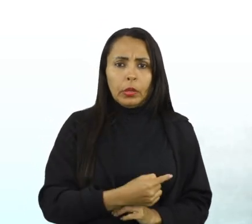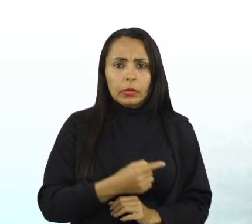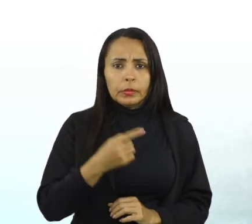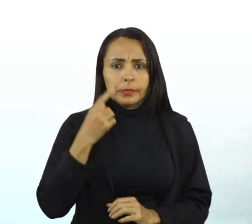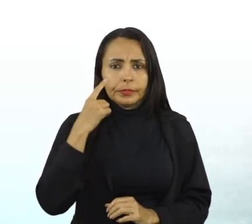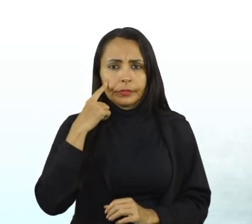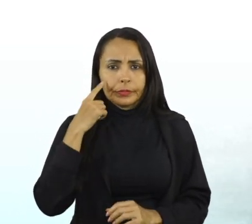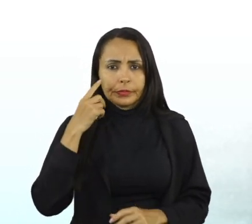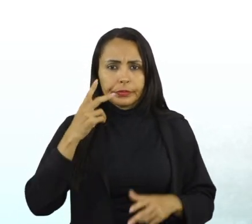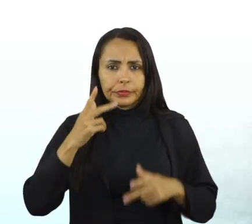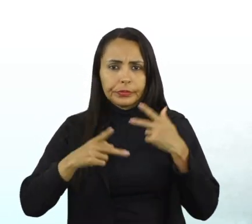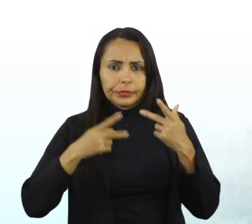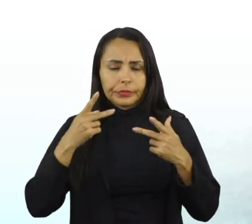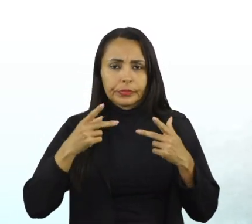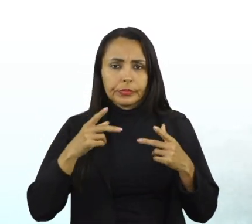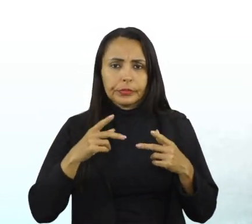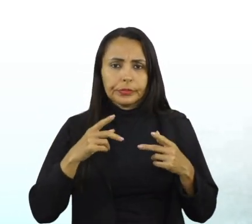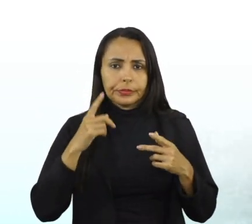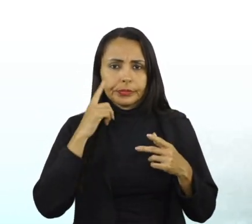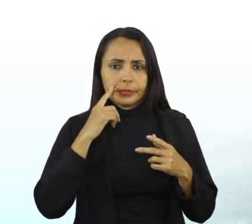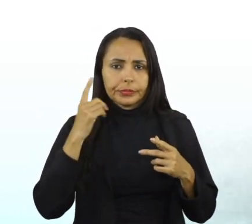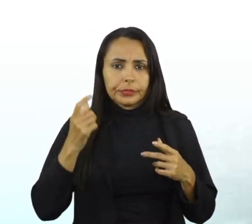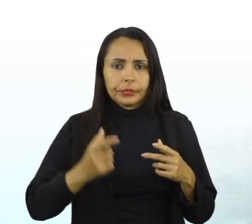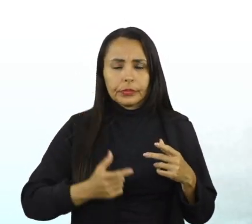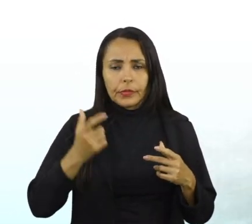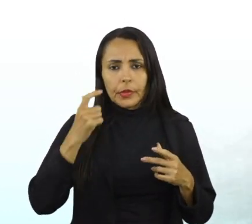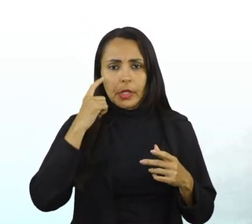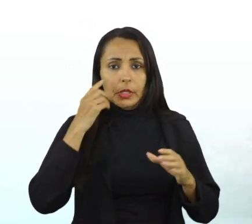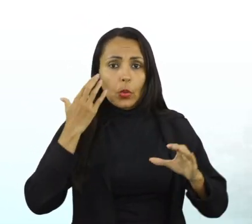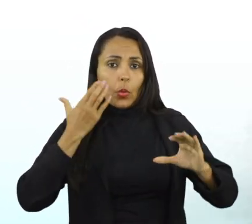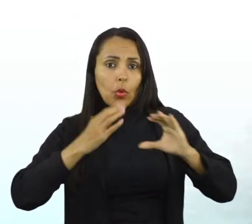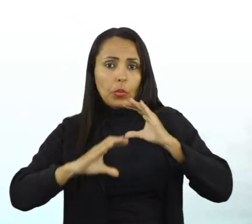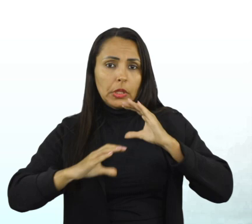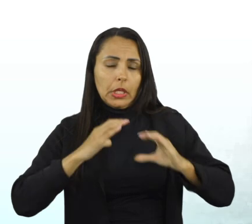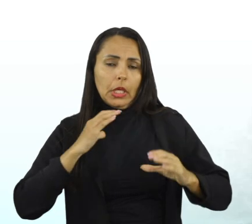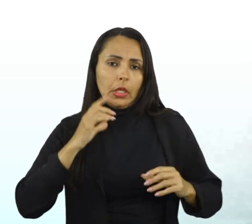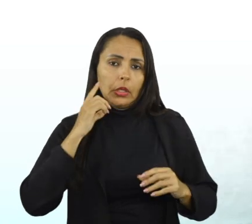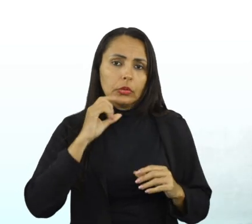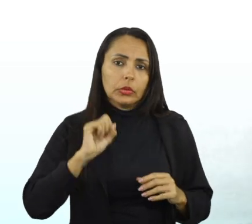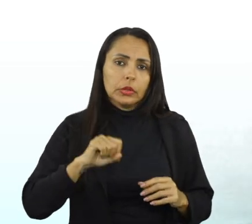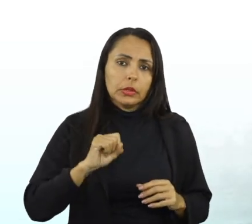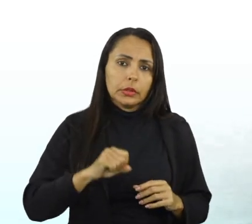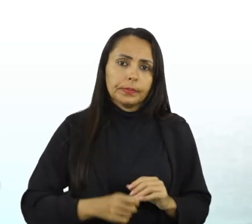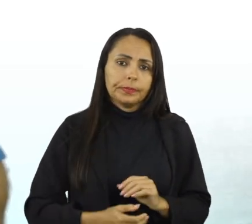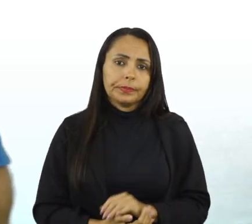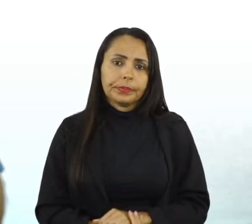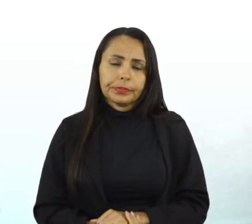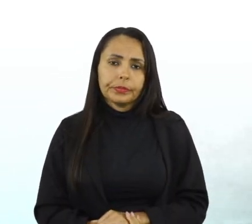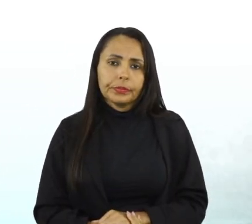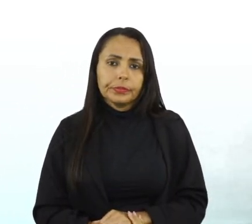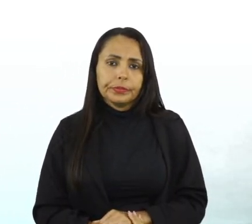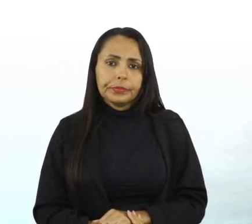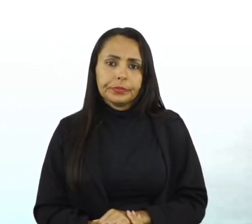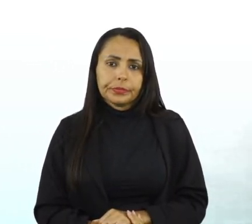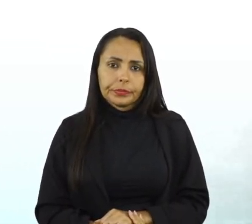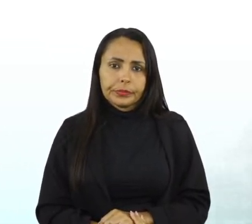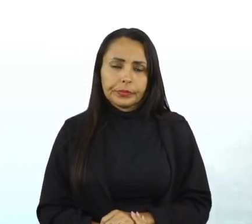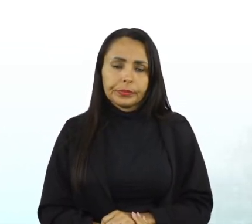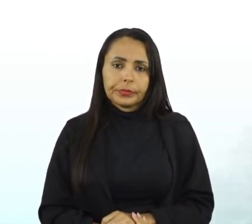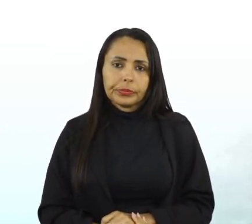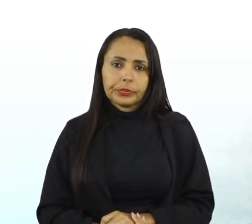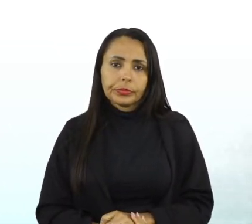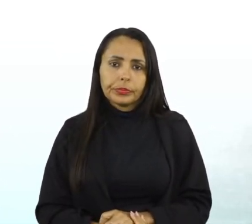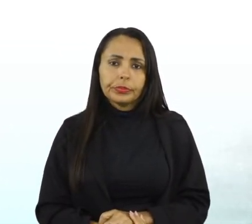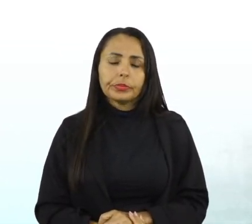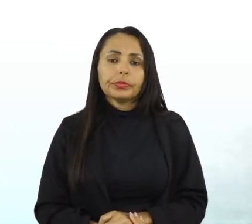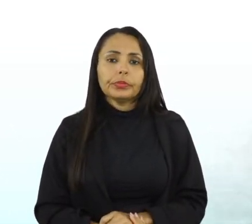que a pessoa lá, o indivíduo, ele está se comunicando usando a norma padrão, a norma culta, então, isso é um nível de